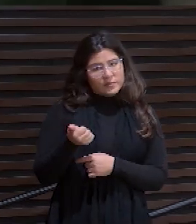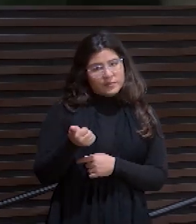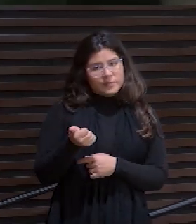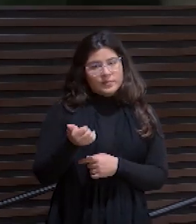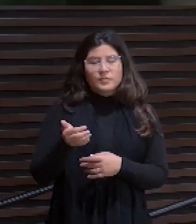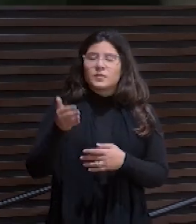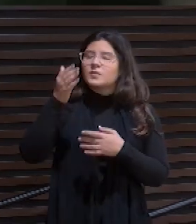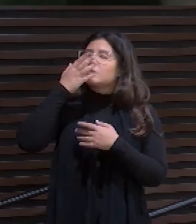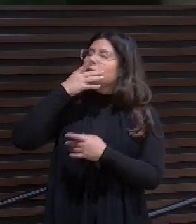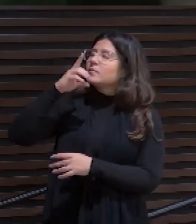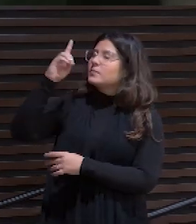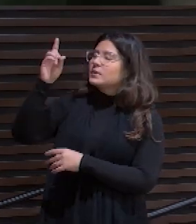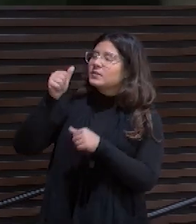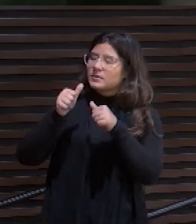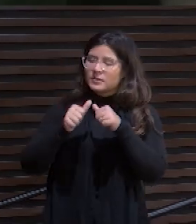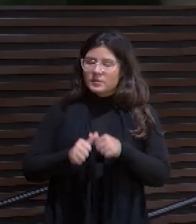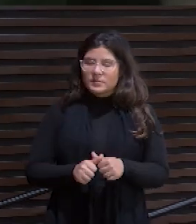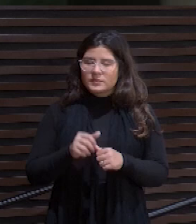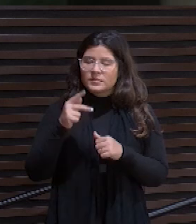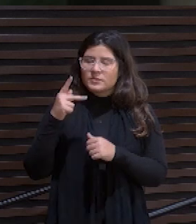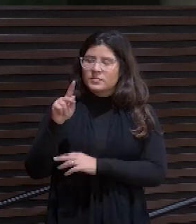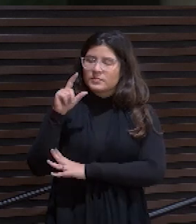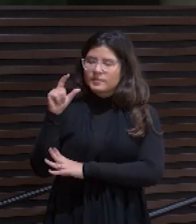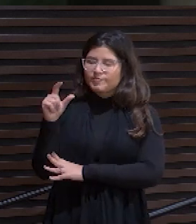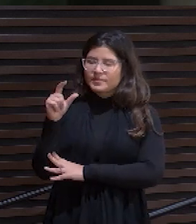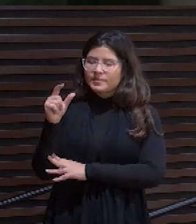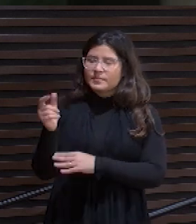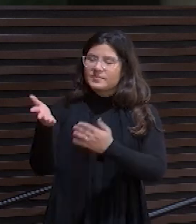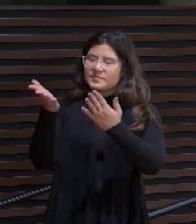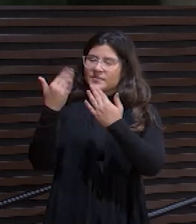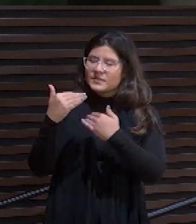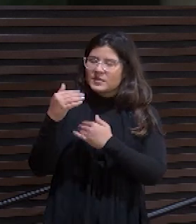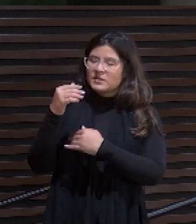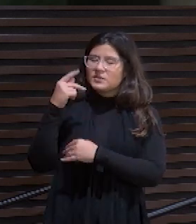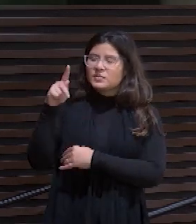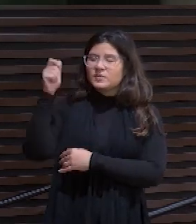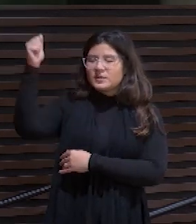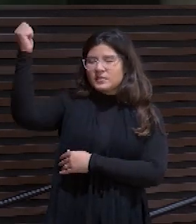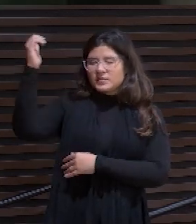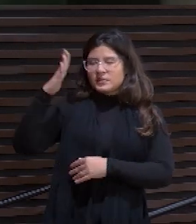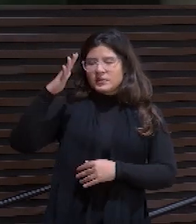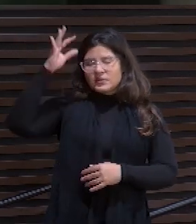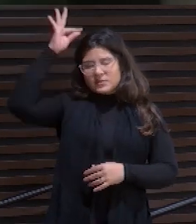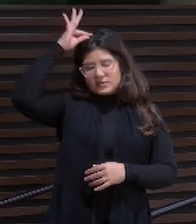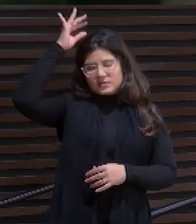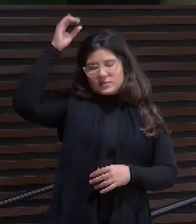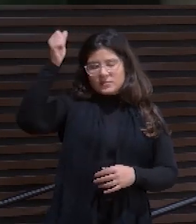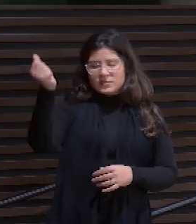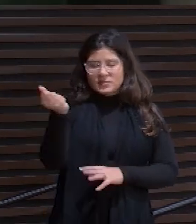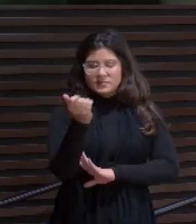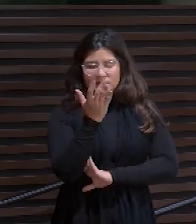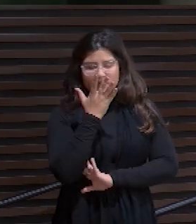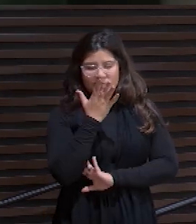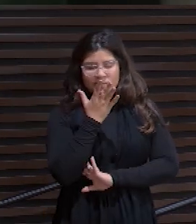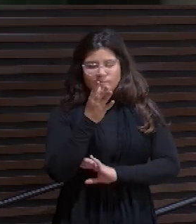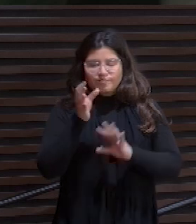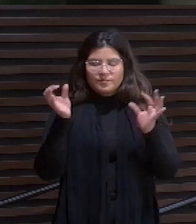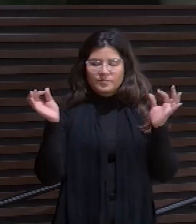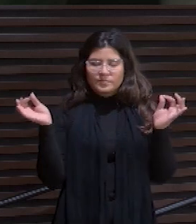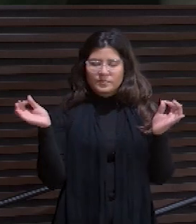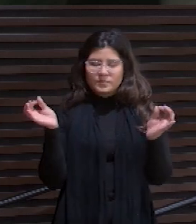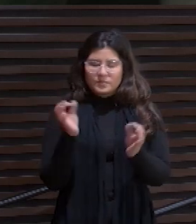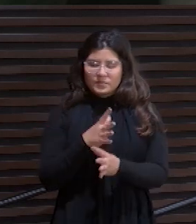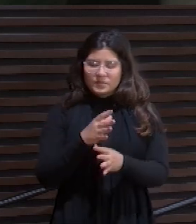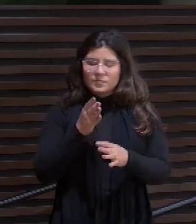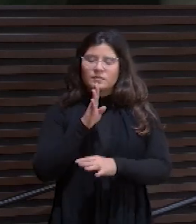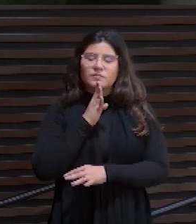essa é a tua palavra. Nos dê pela sua graça espírito de revelação no pleno conhecimento